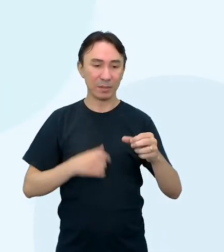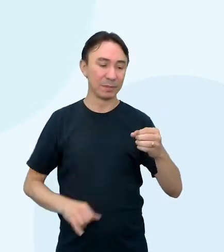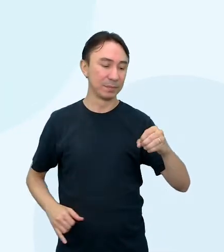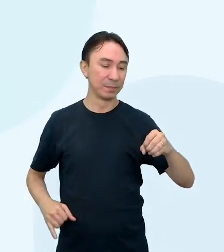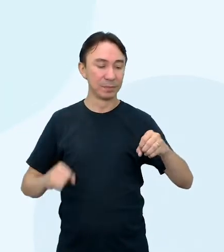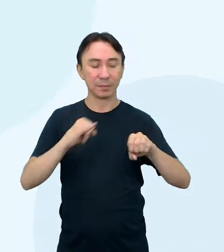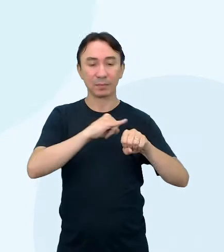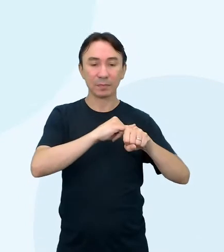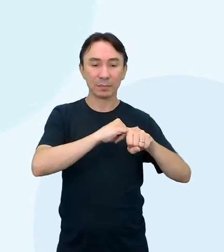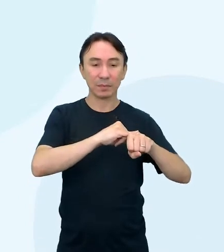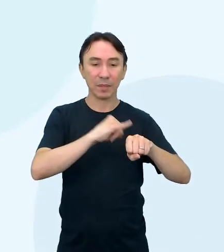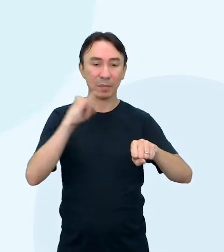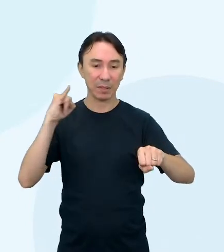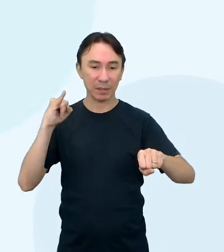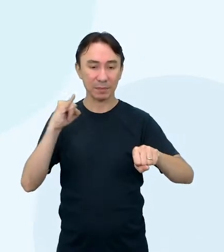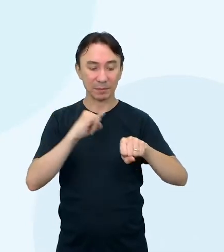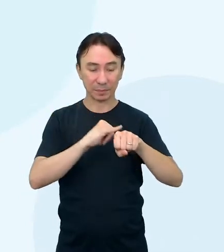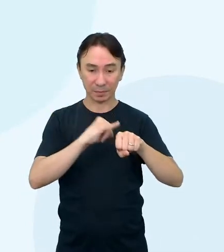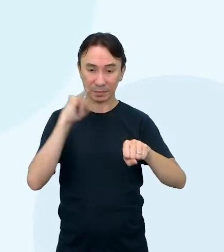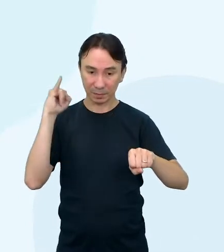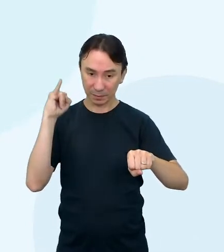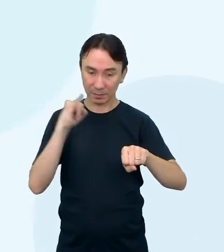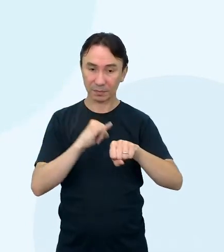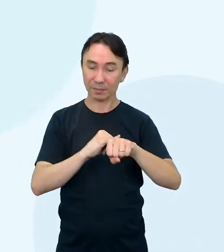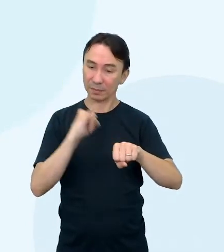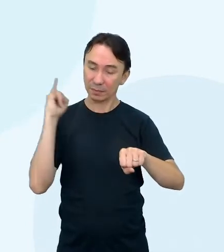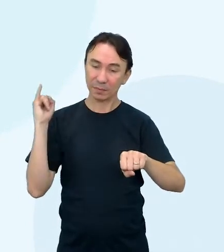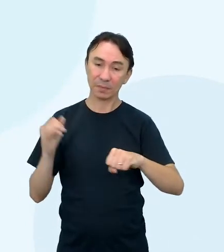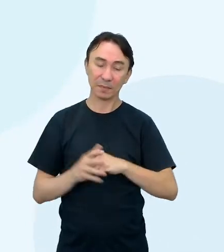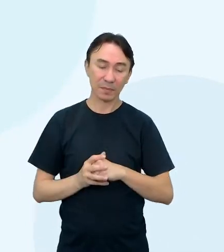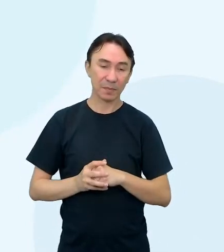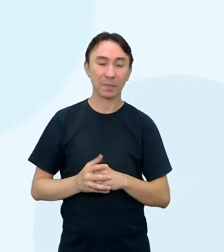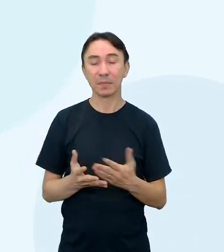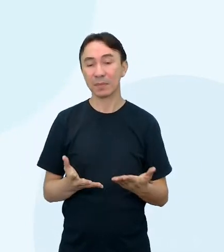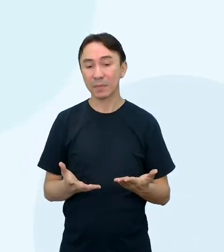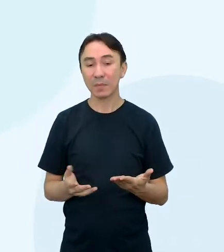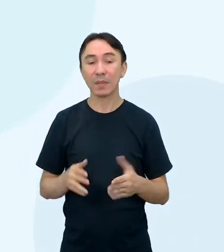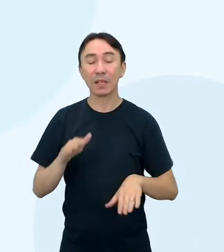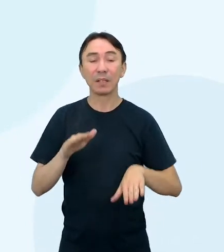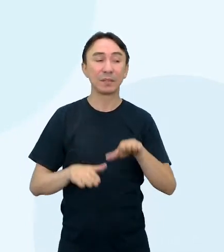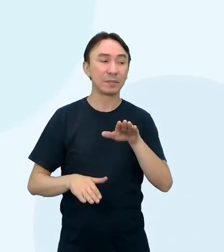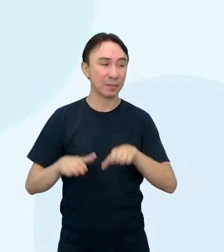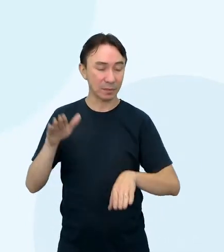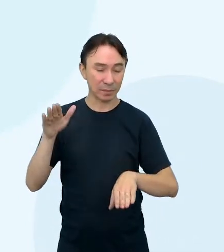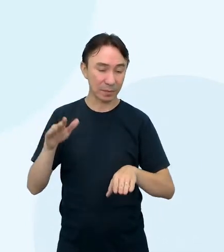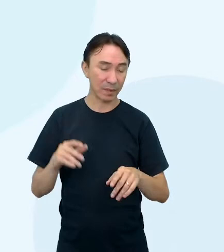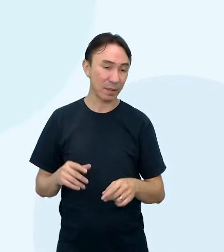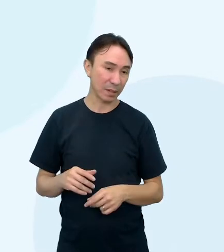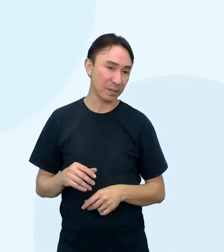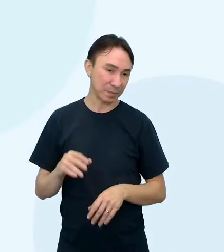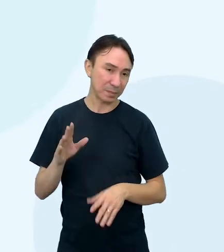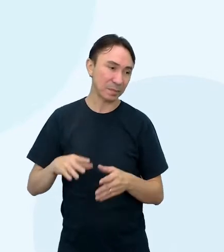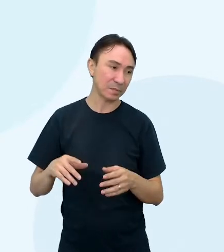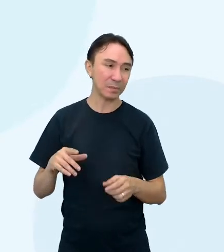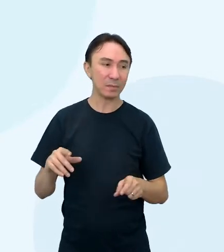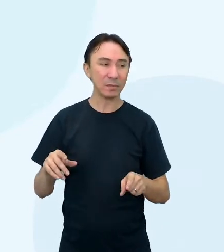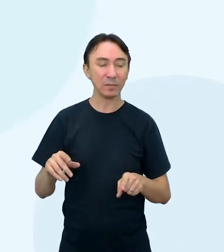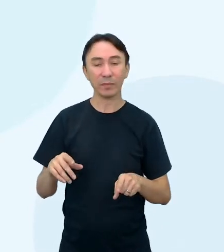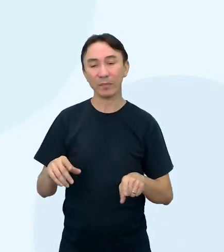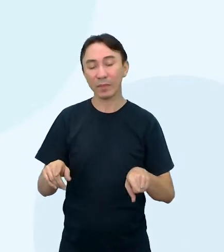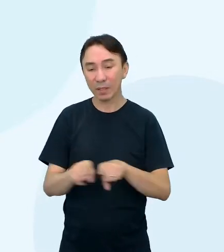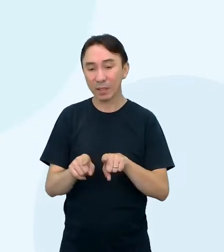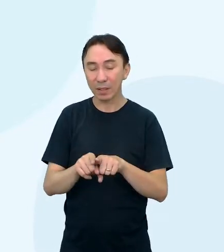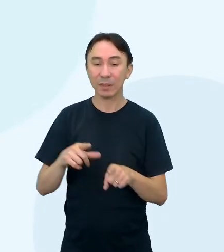carga 4-, tá? Então, nós temos aí, às vezes, ao invés do silício, a gente pode ter também na